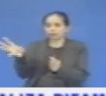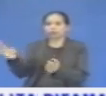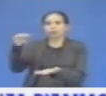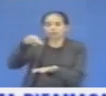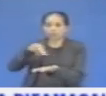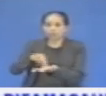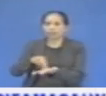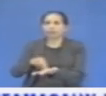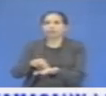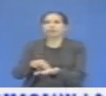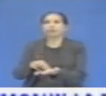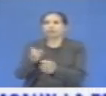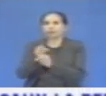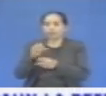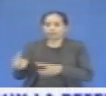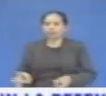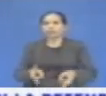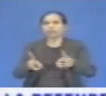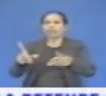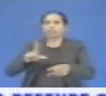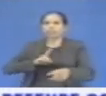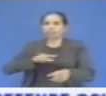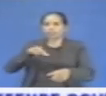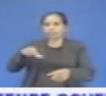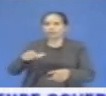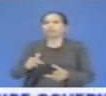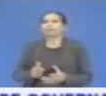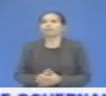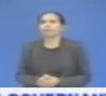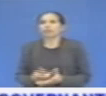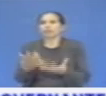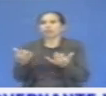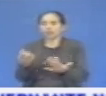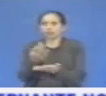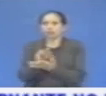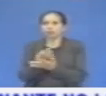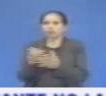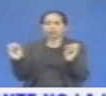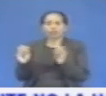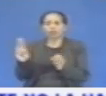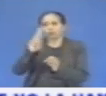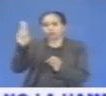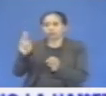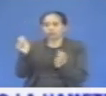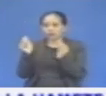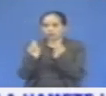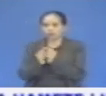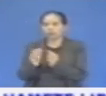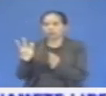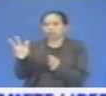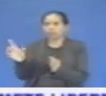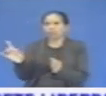americano ba reabilitação estrada Likisa Batugadé. Enquanto o Sandebela utiliza Hamutuk milhão walu nulu resing